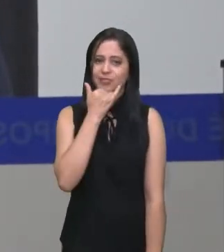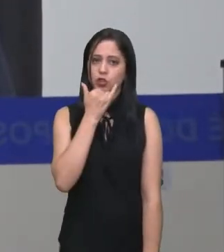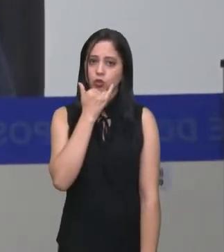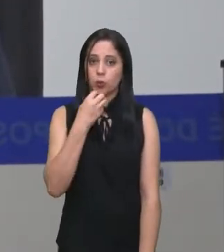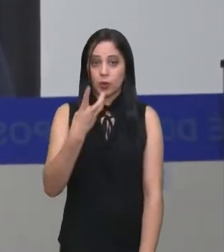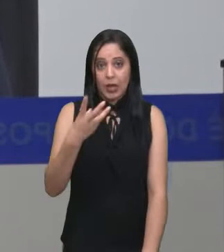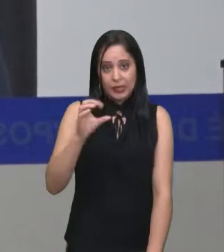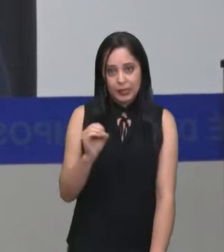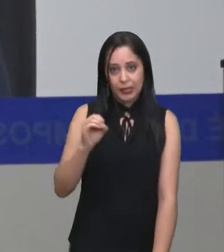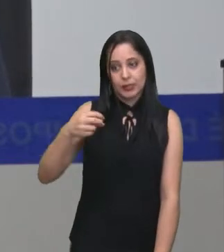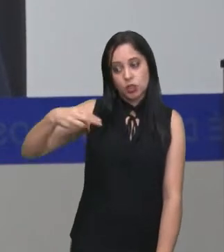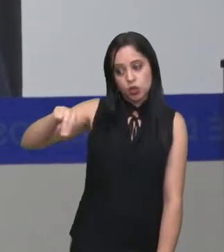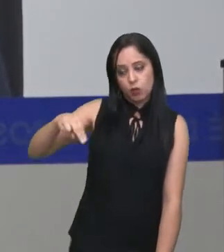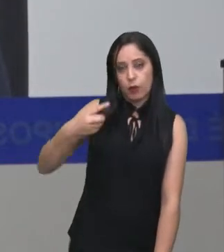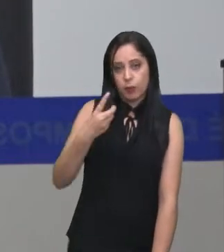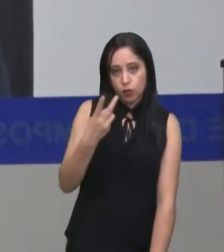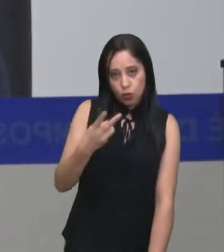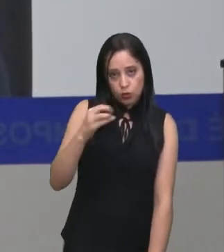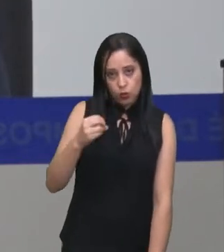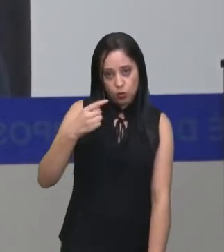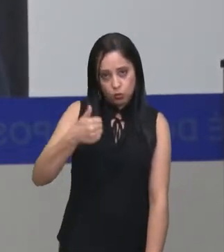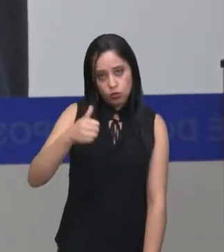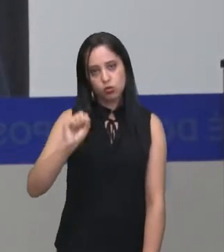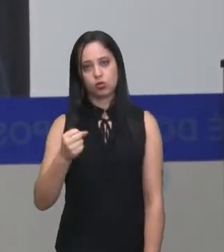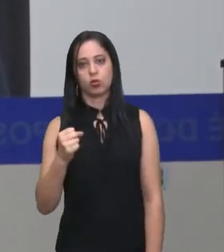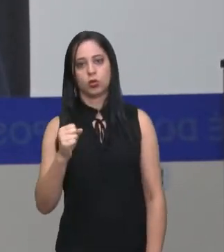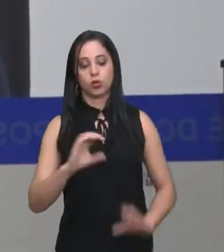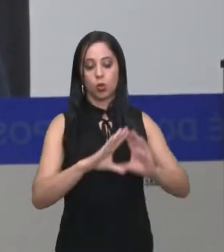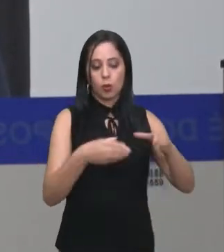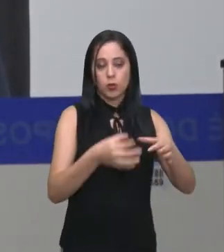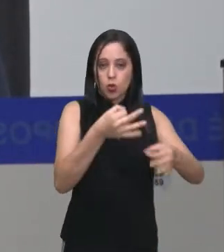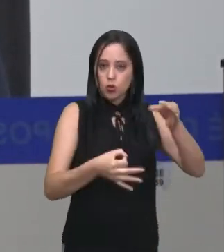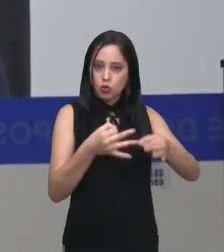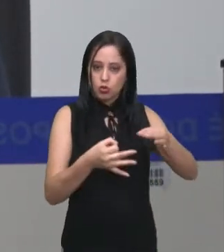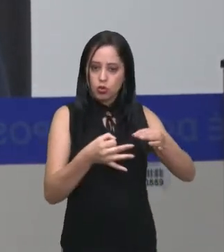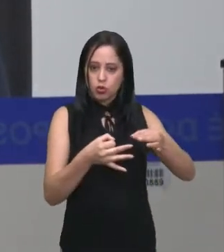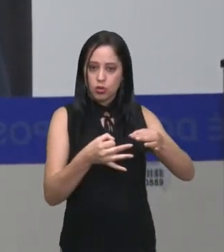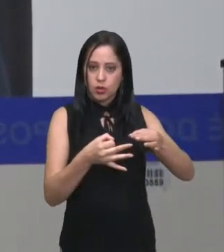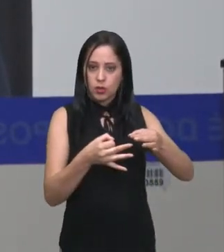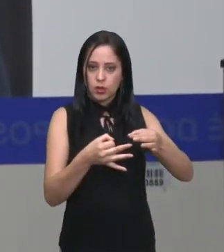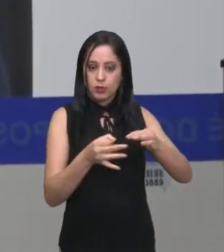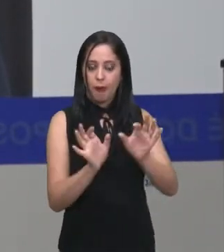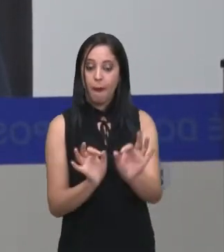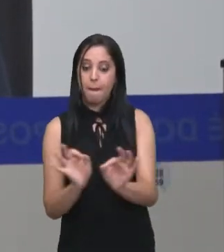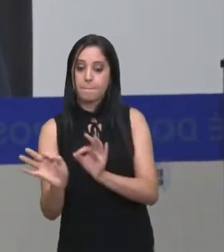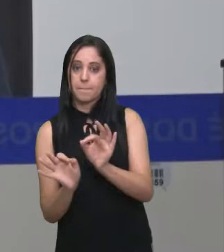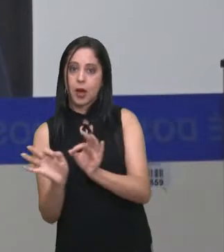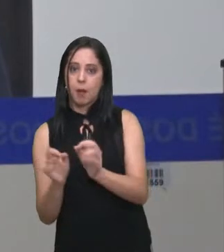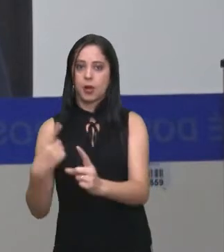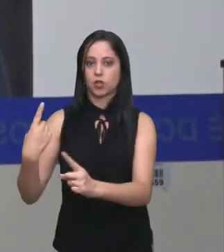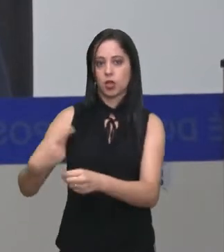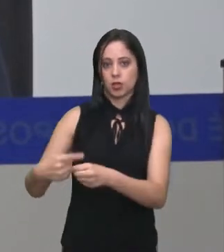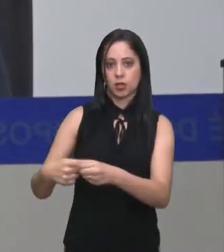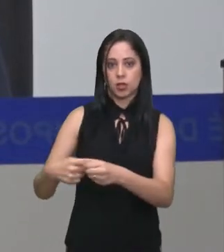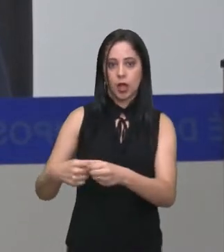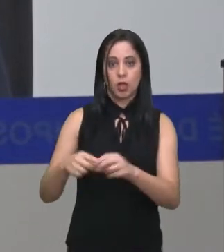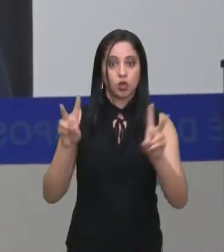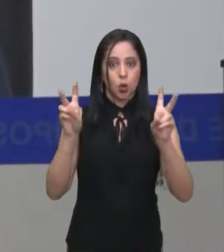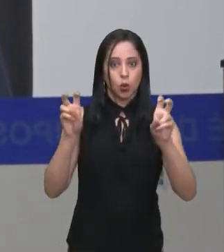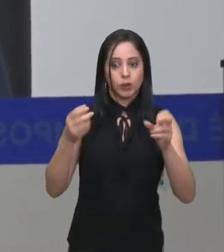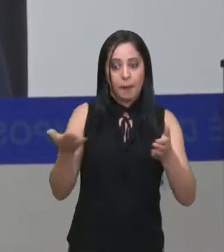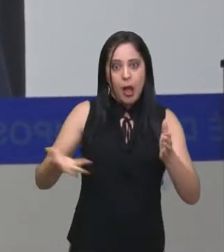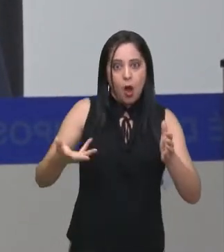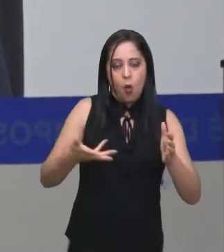30 de novembro de 2018. Comissões: Justiça e Planejamento Urbano. O rito é urgente. Termo do prazo